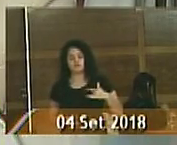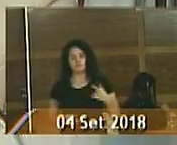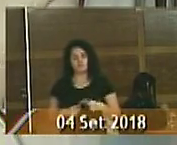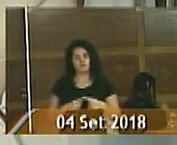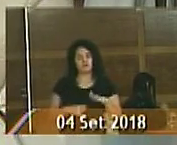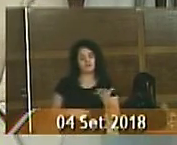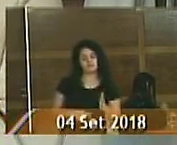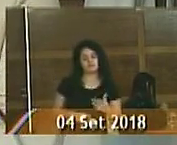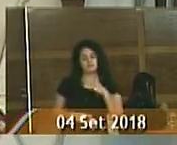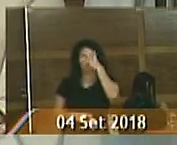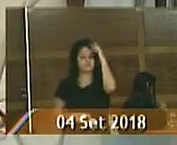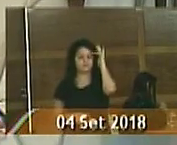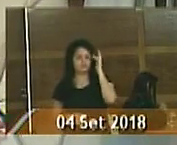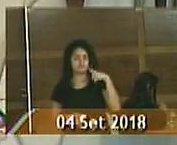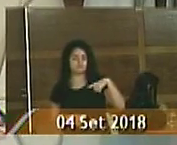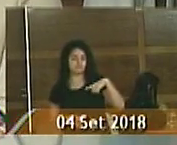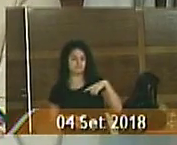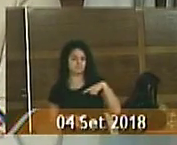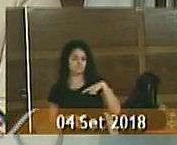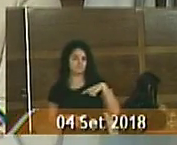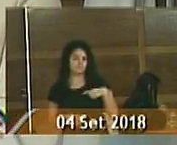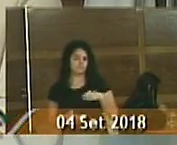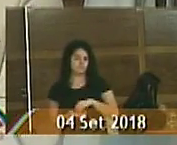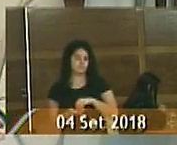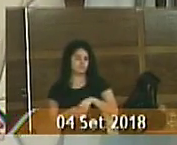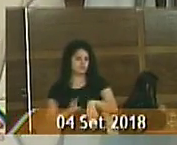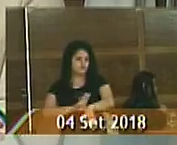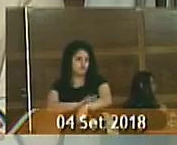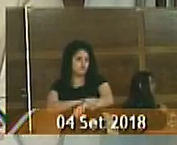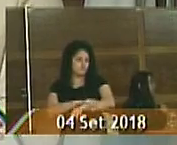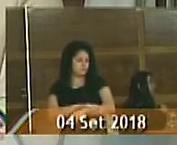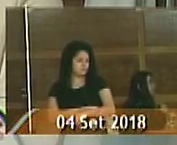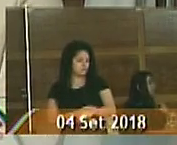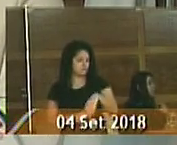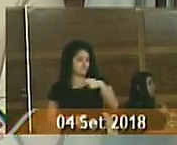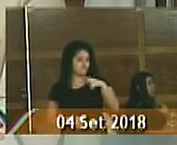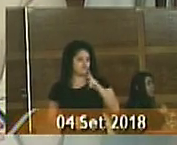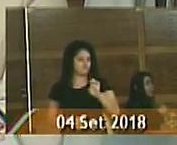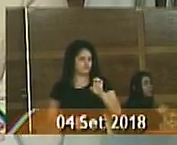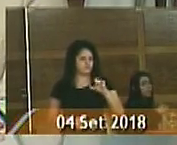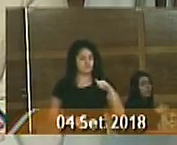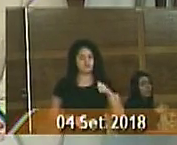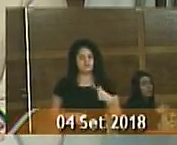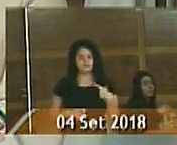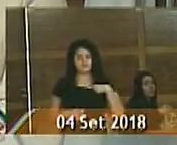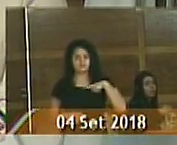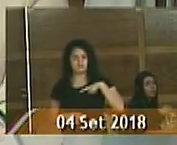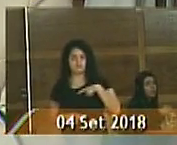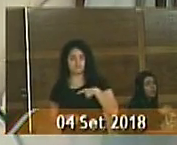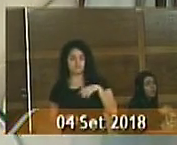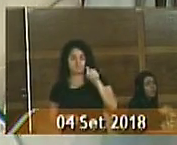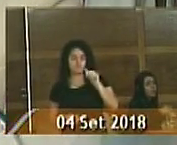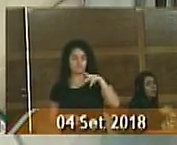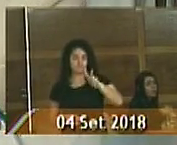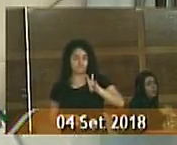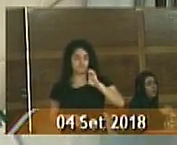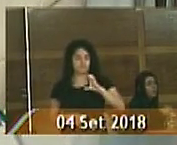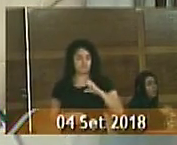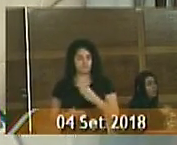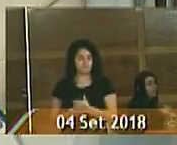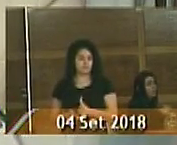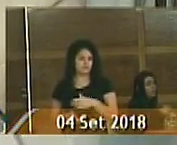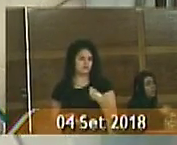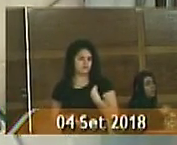pessoa, por falta de ter um aparelho para medir a pressão, essa pessoa tem um AVC, acaba com a vida dela e vai